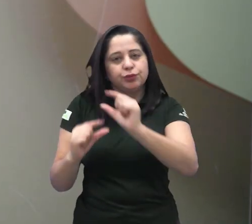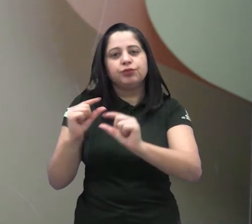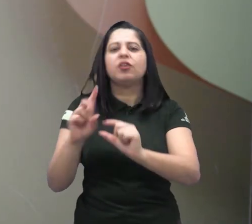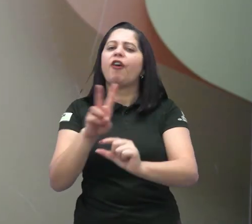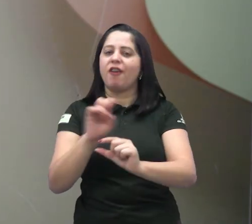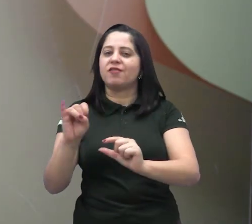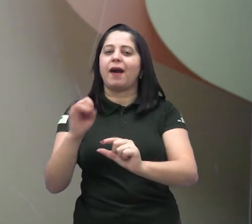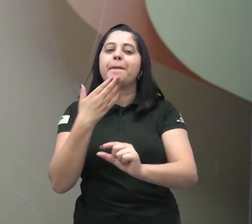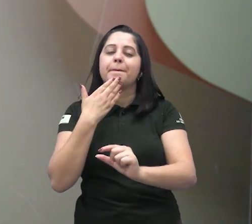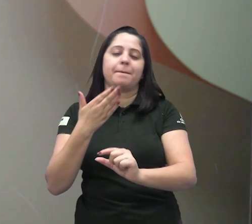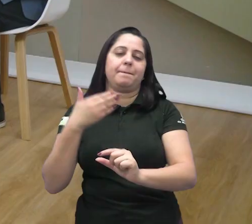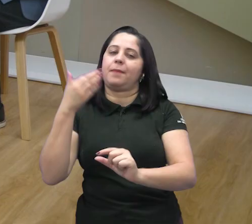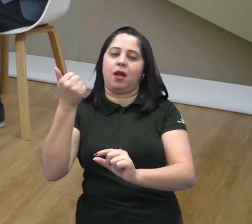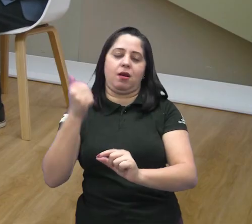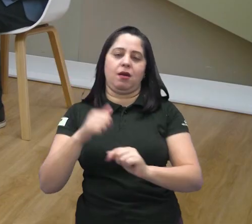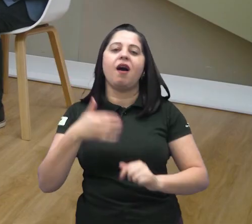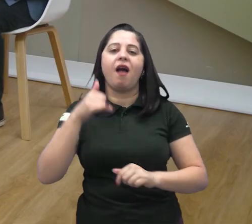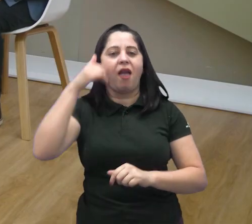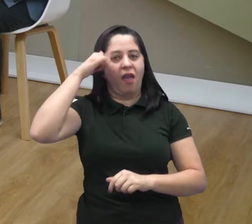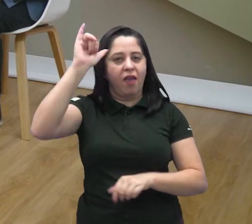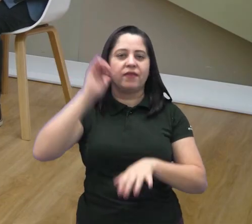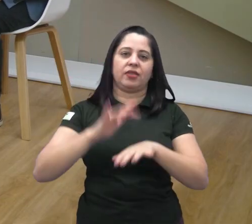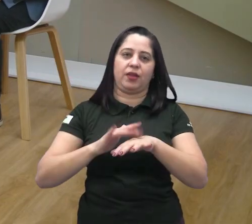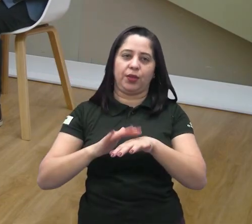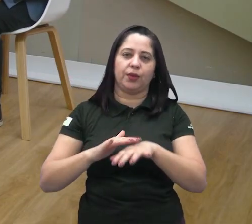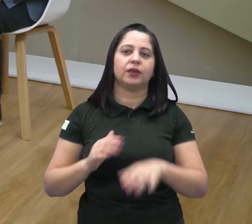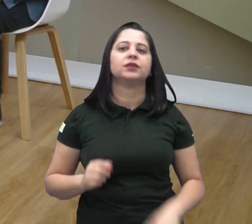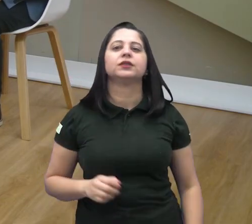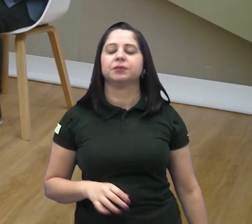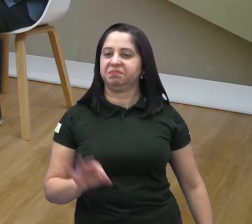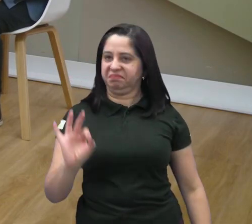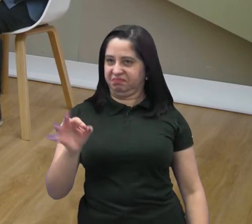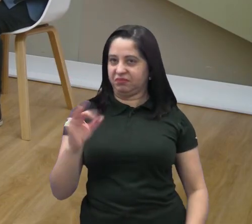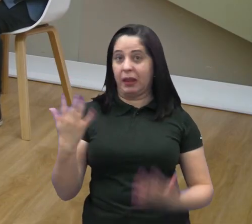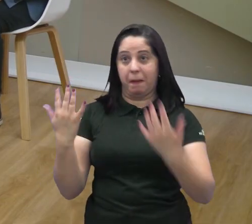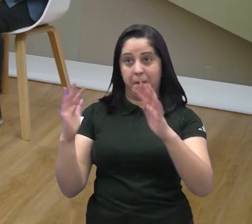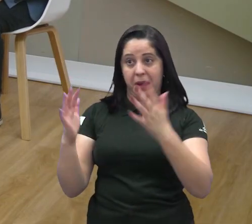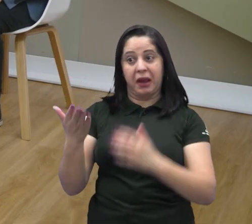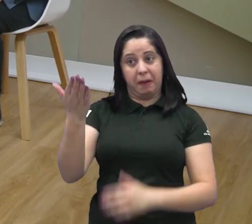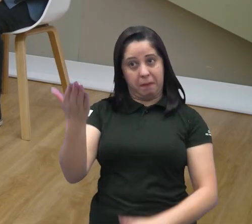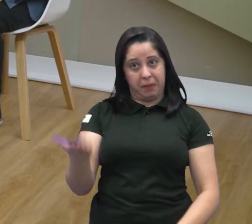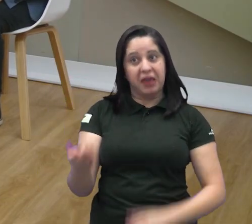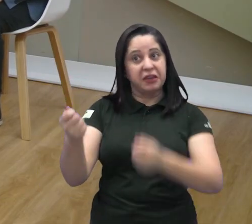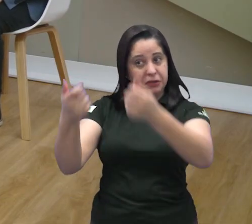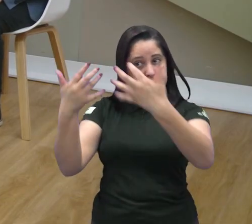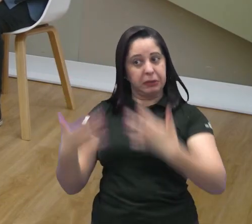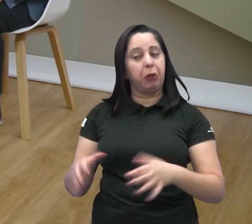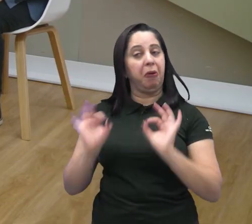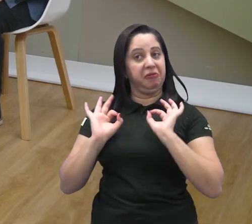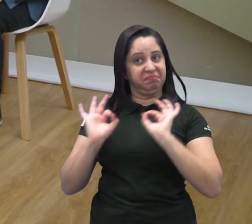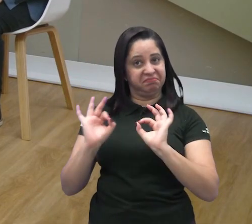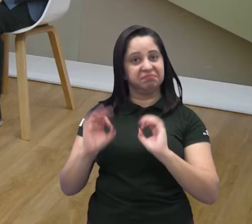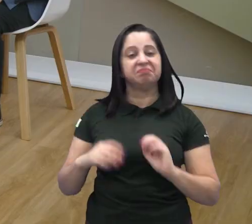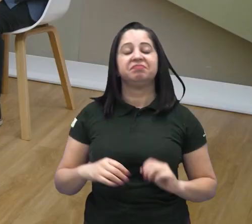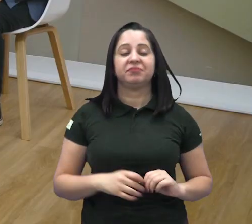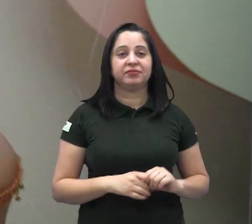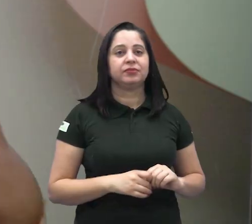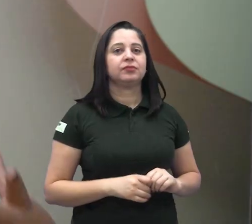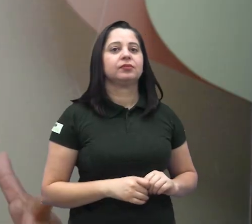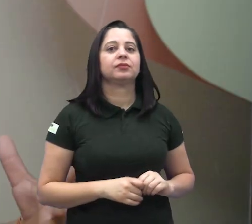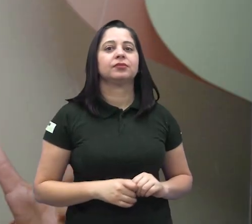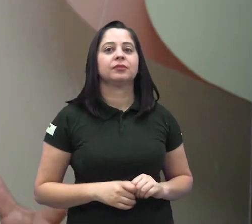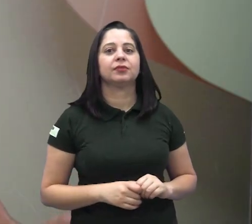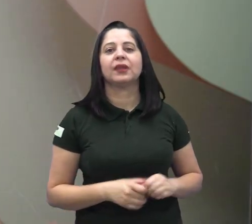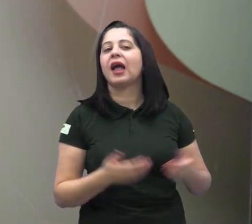é prevenção, não é isso, doutor? Exatamente, Gi. Parabéns para a doutora aí, muito bem esclarecida também. E aproveitando agora, né, que